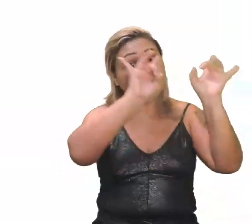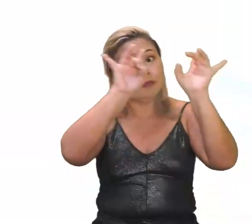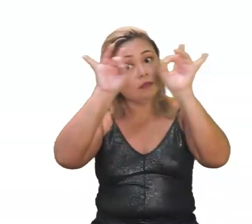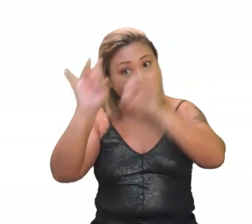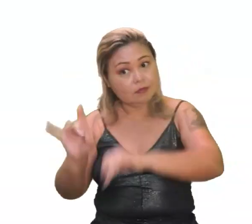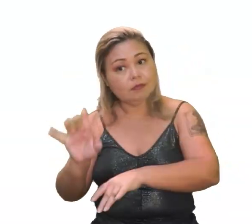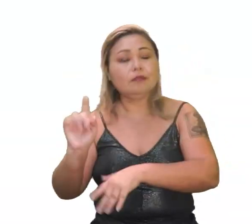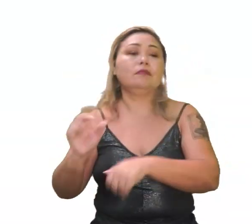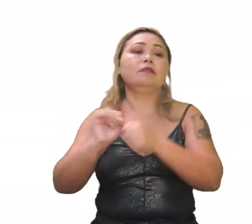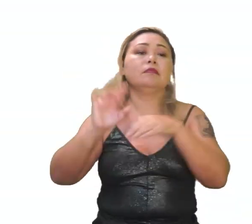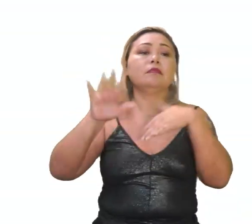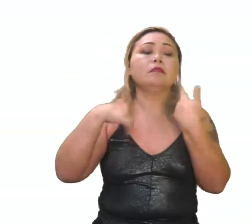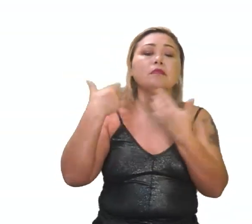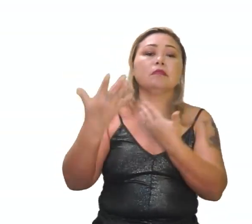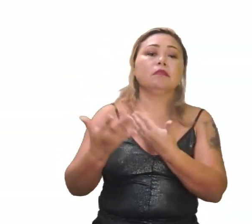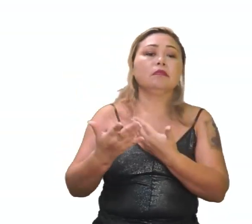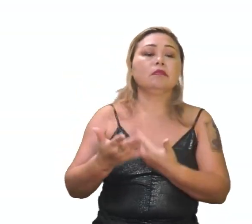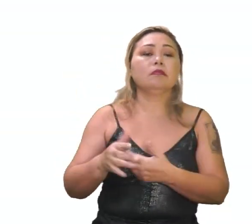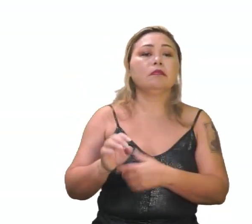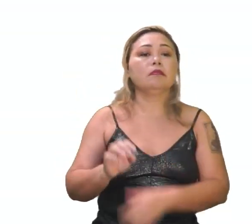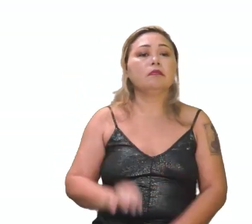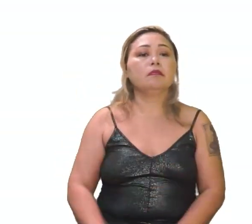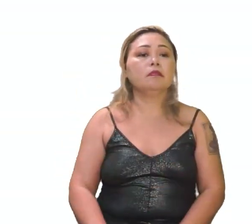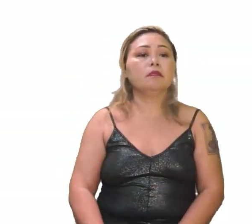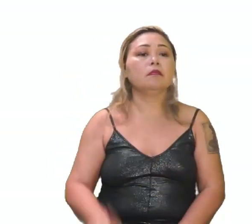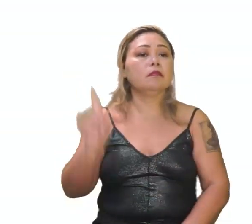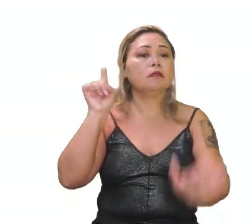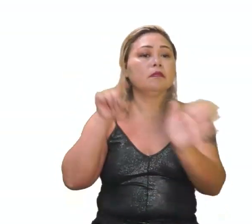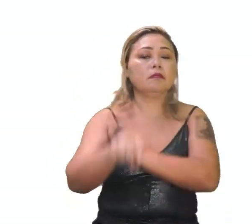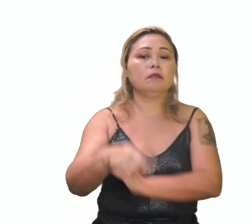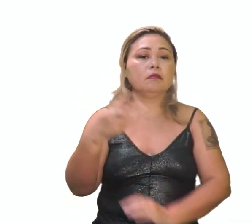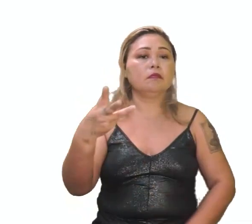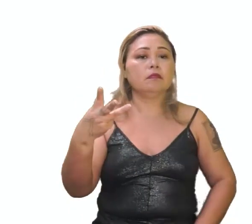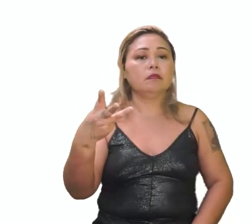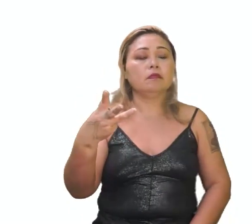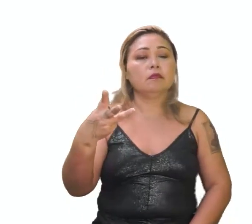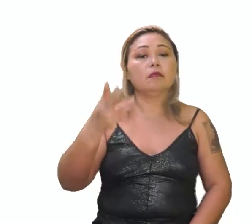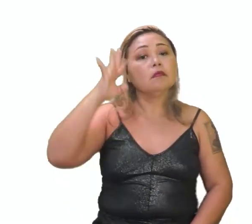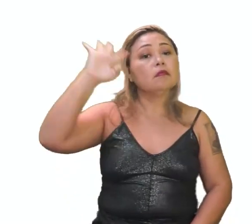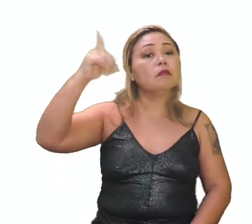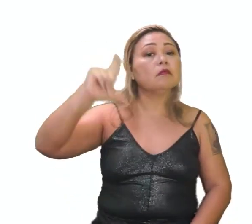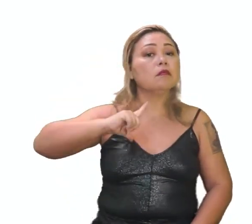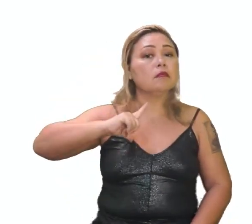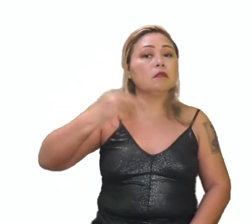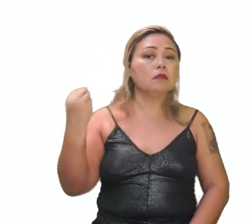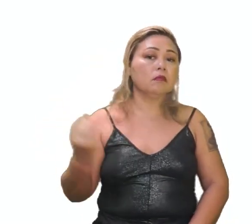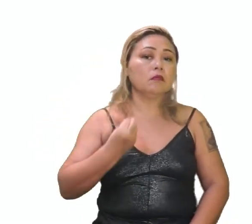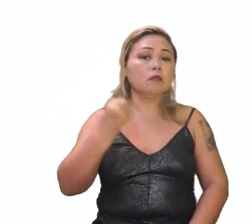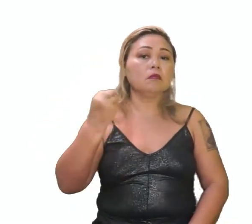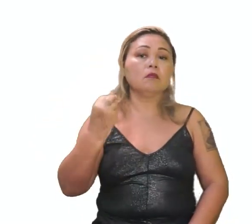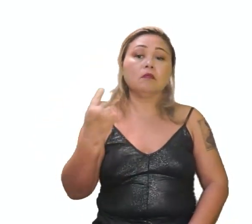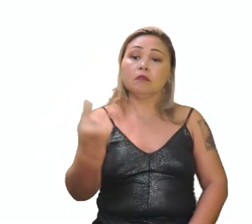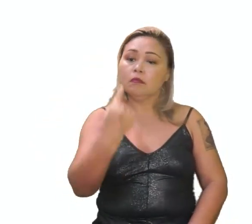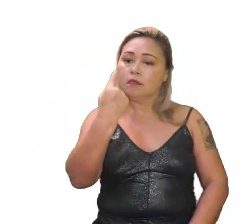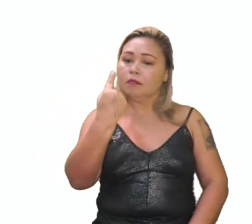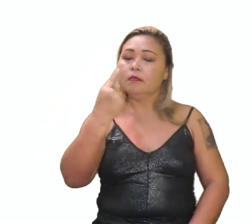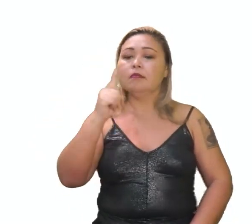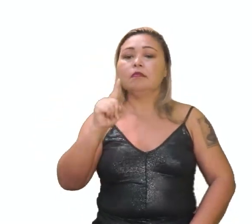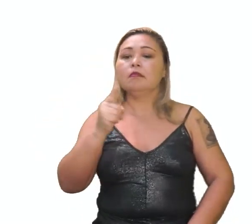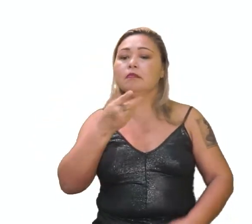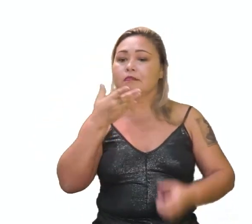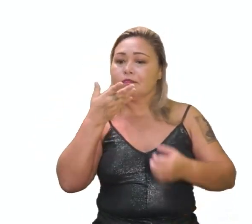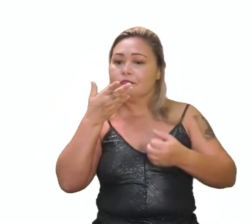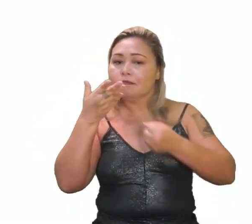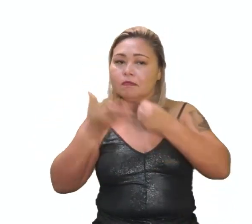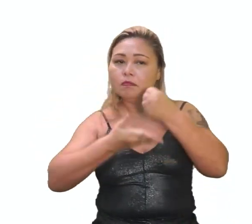especial. Vamos seguindo. Questão de número 3. A teoria que tem como um dos